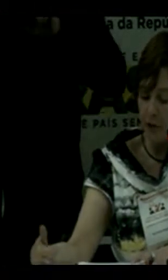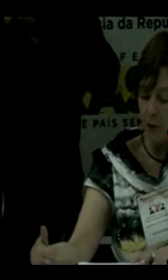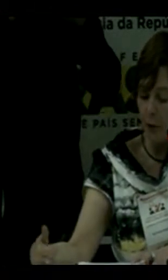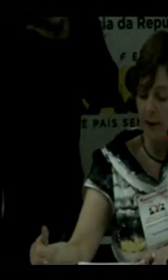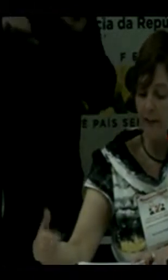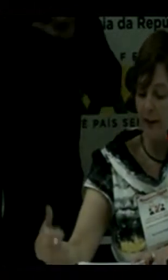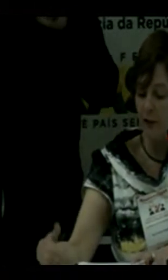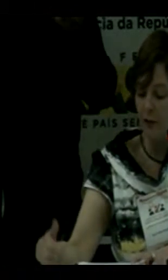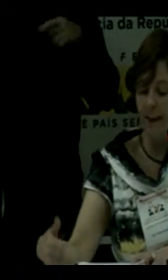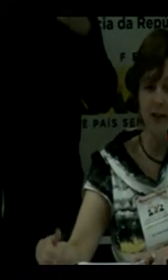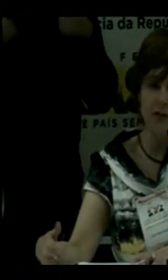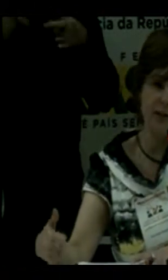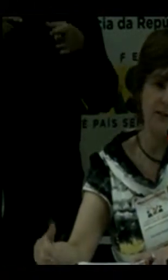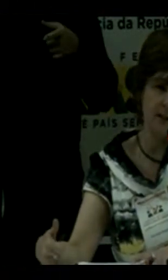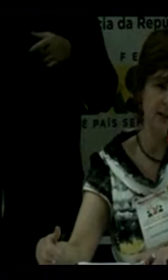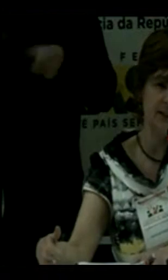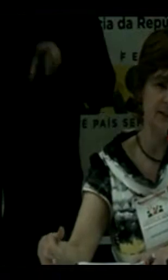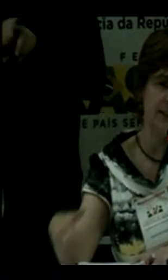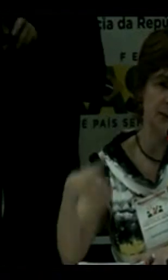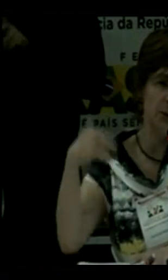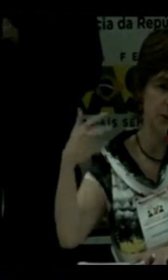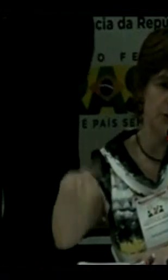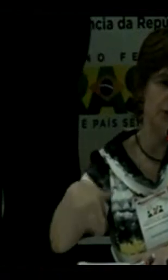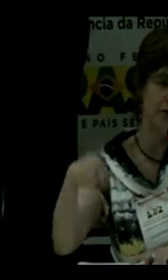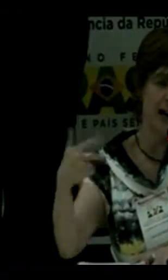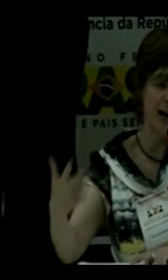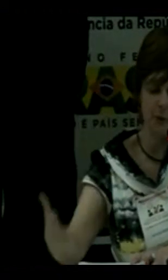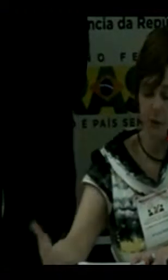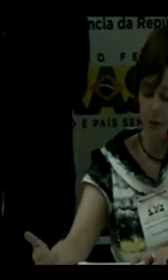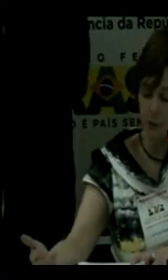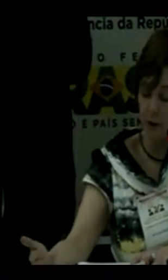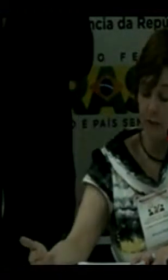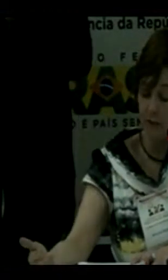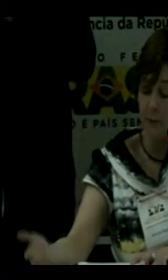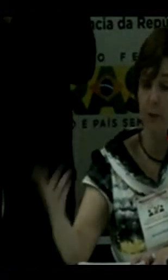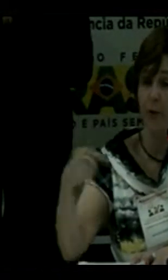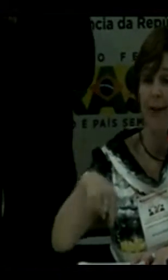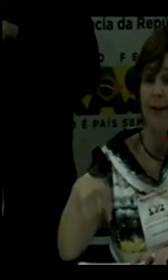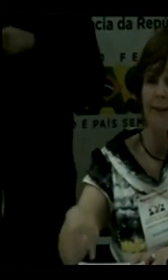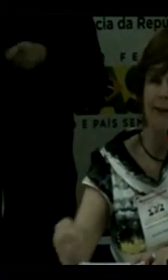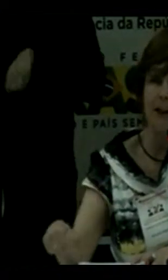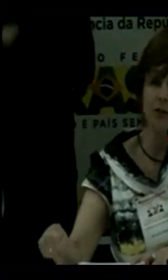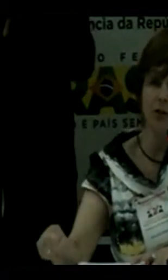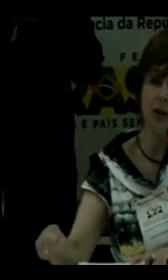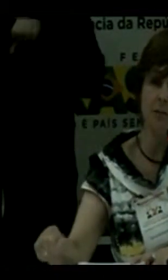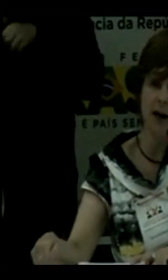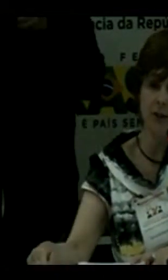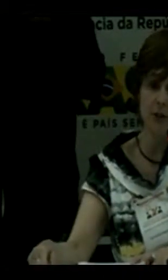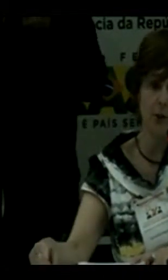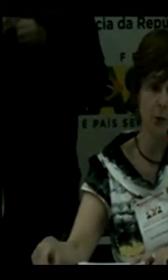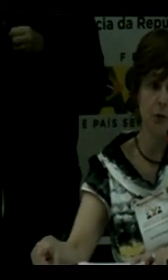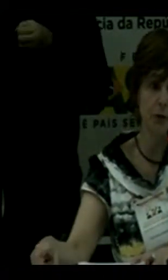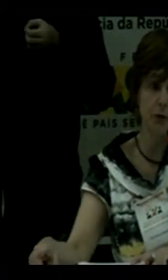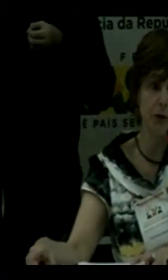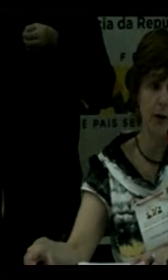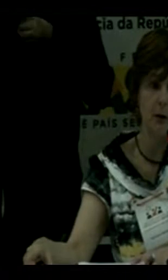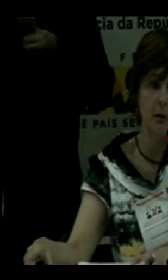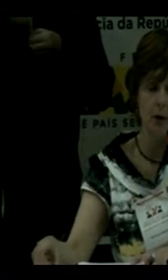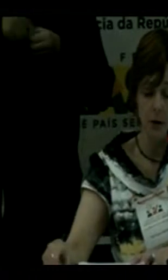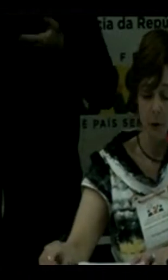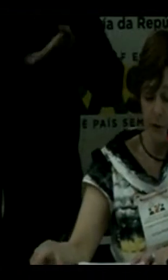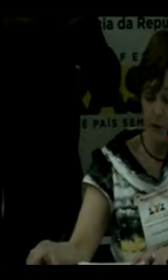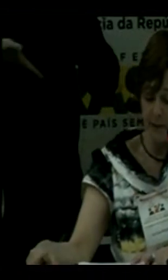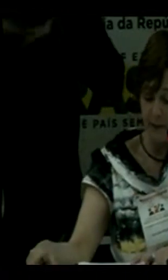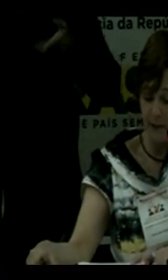envolver gestores das diferentes instâncias, né, dos estados e dos municípios neste debate da